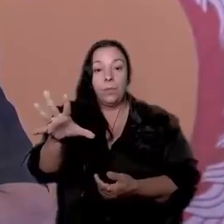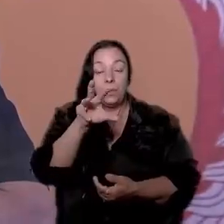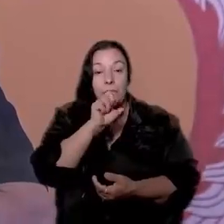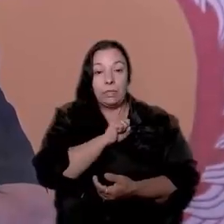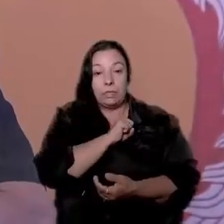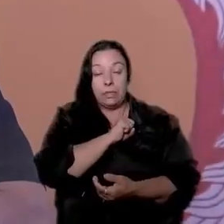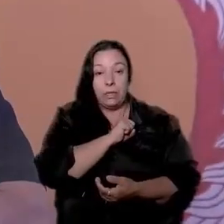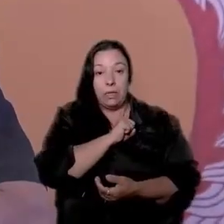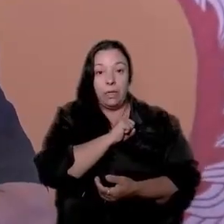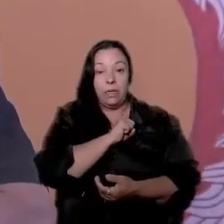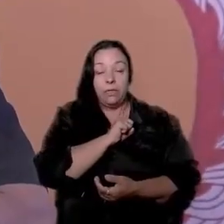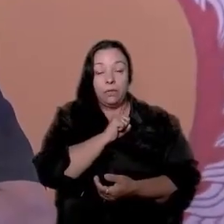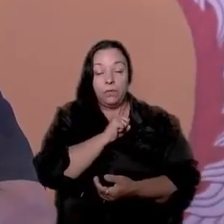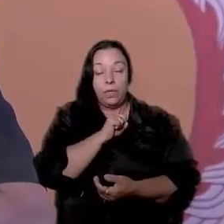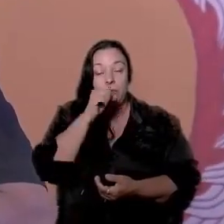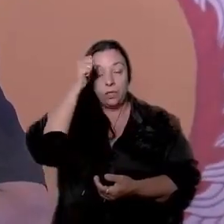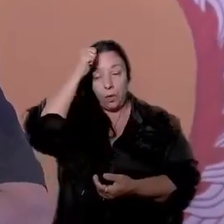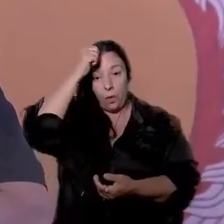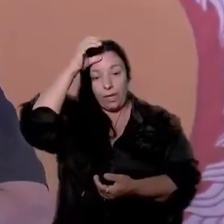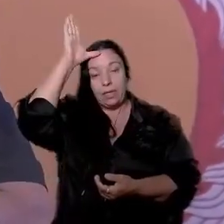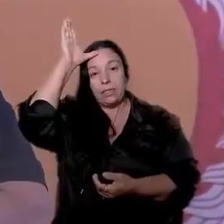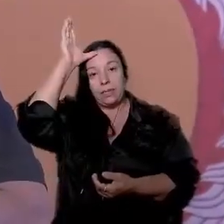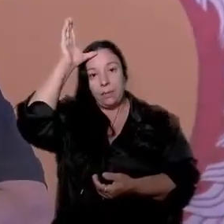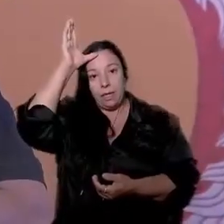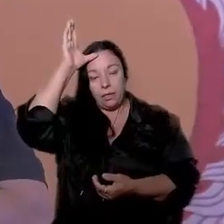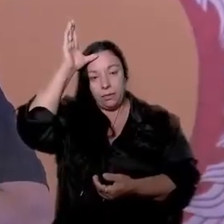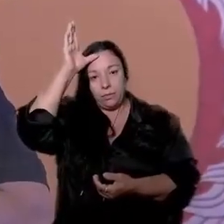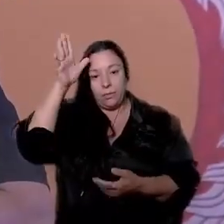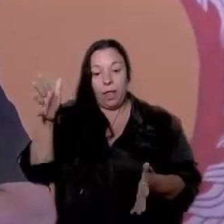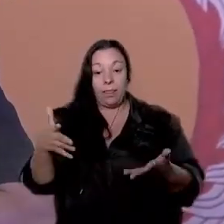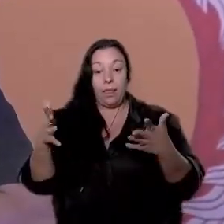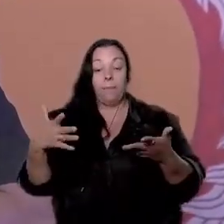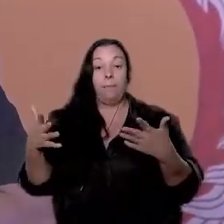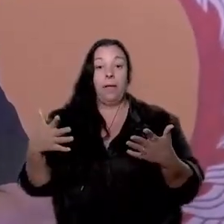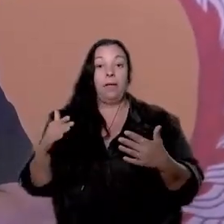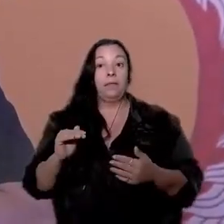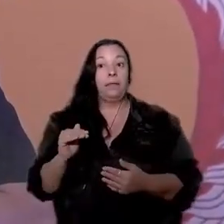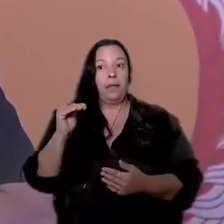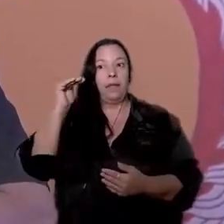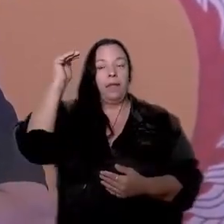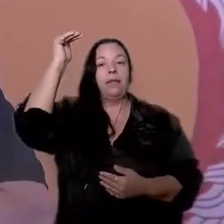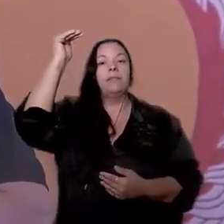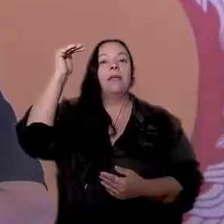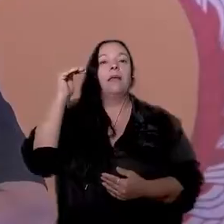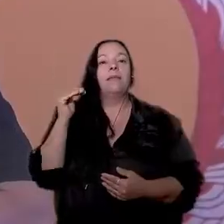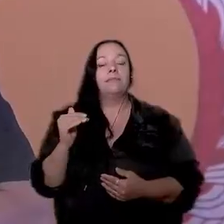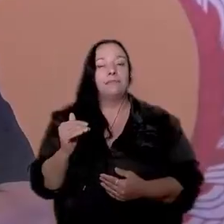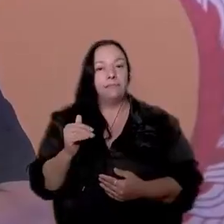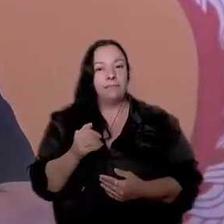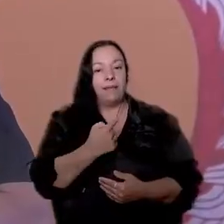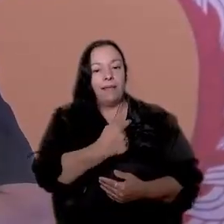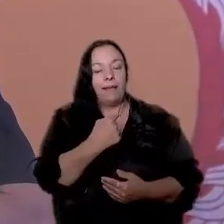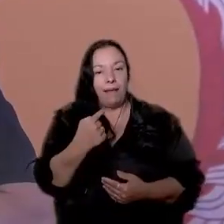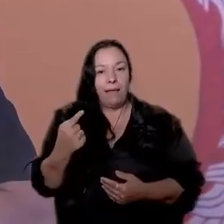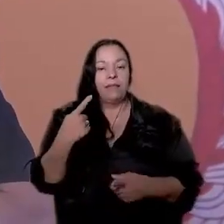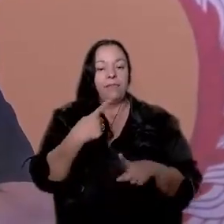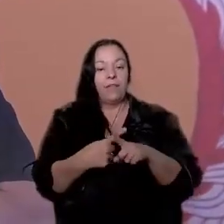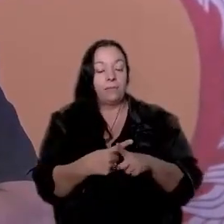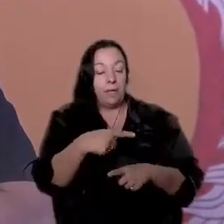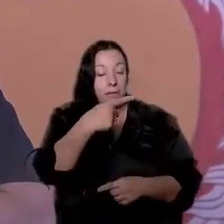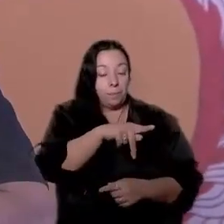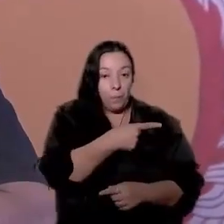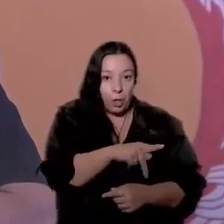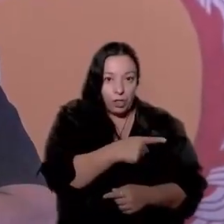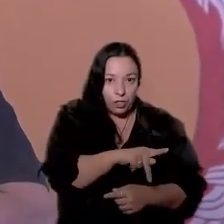buscando esse conhecimento de todos, a demanda está crescendo, né? Cada vez mais a gente recebe mais projetos